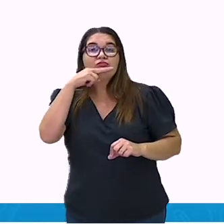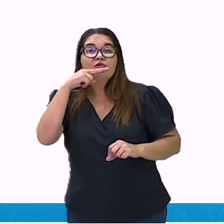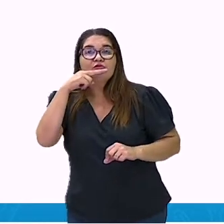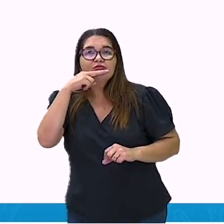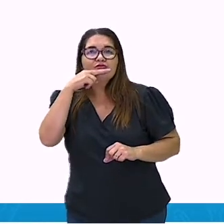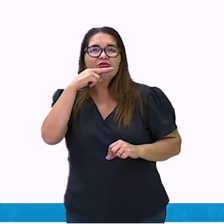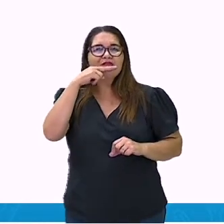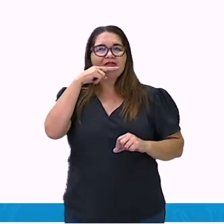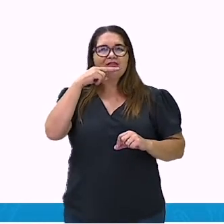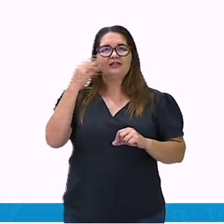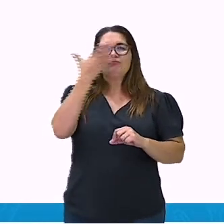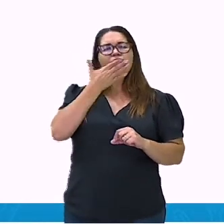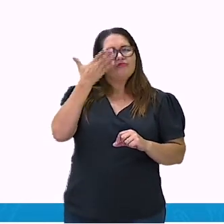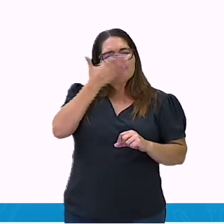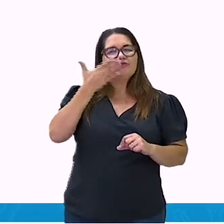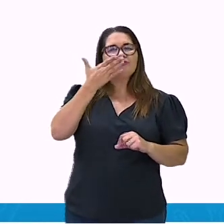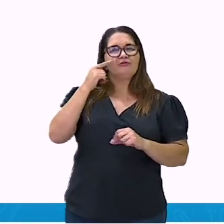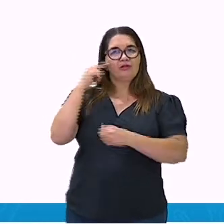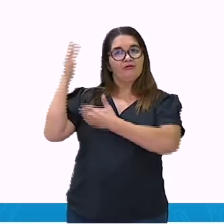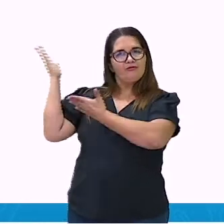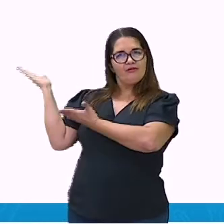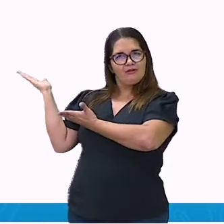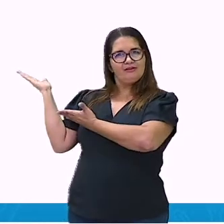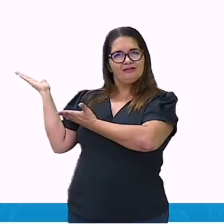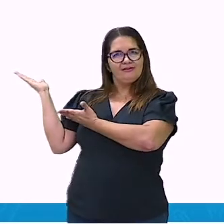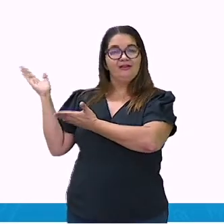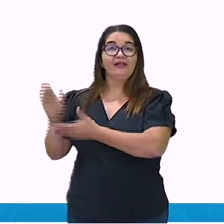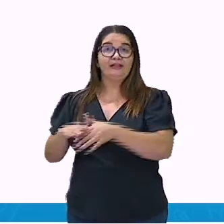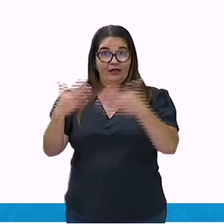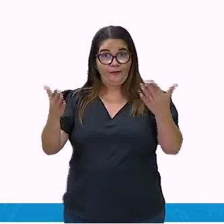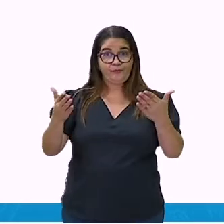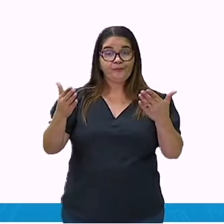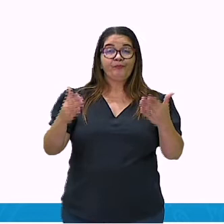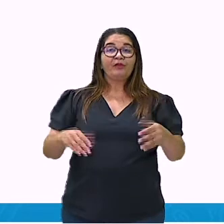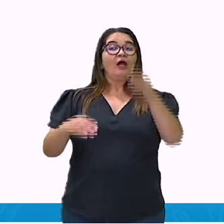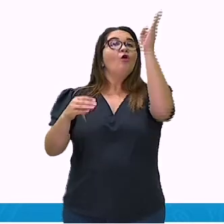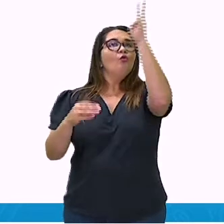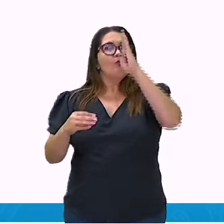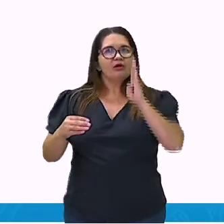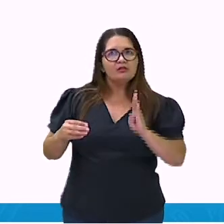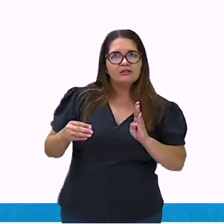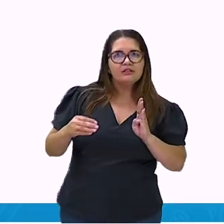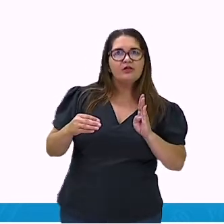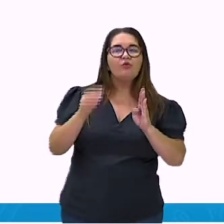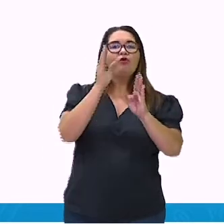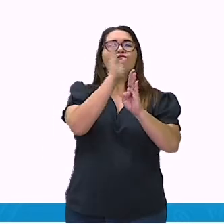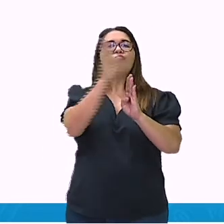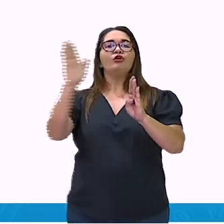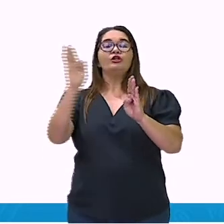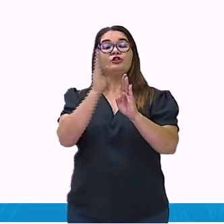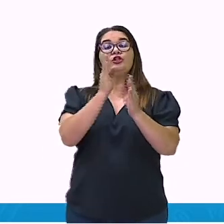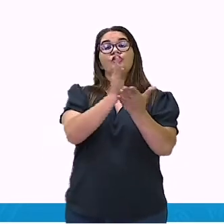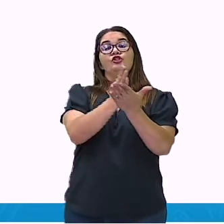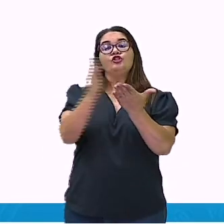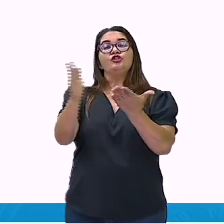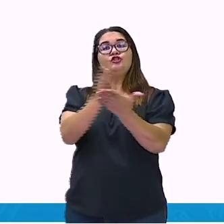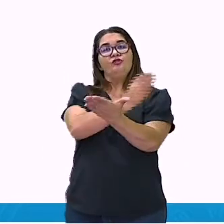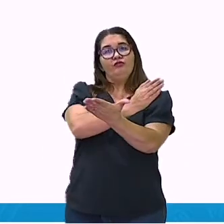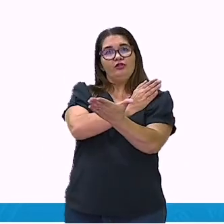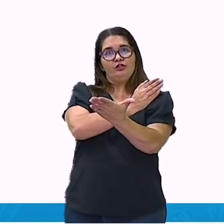capitanias hereditárias do Brasil. A parte leste pertencia a Portugal e a parte